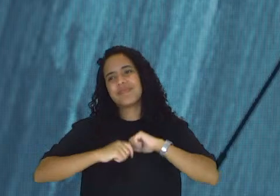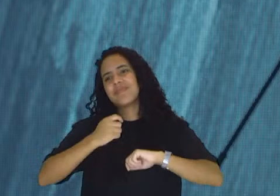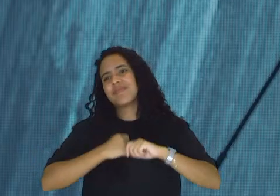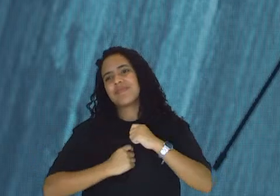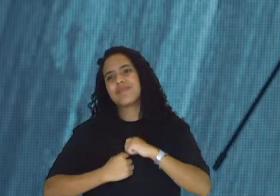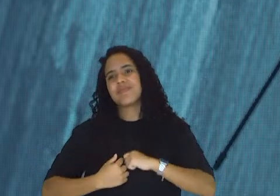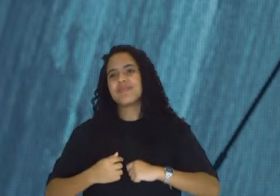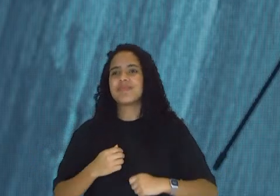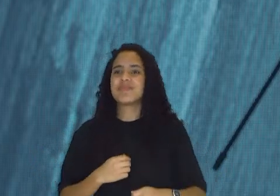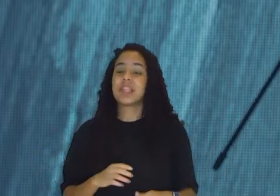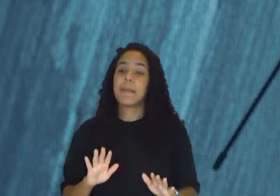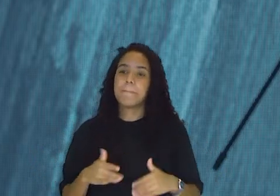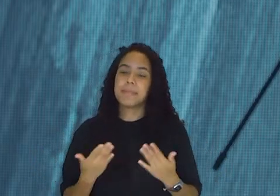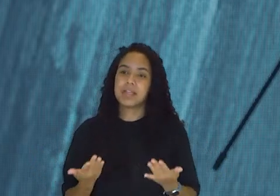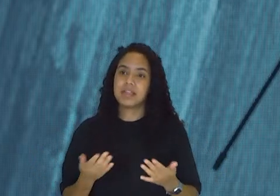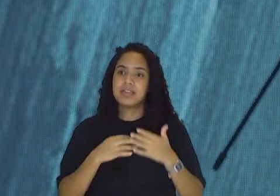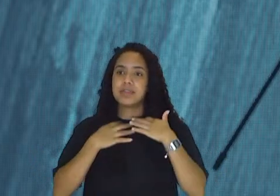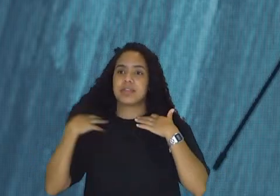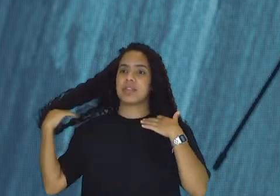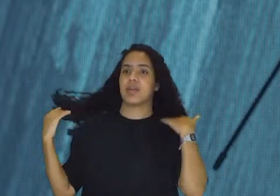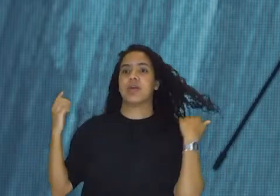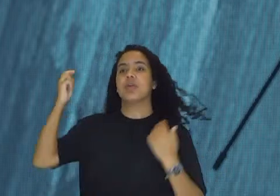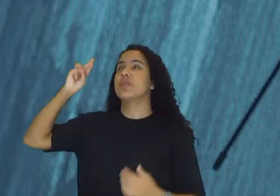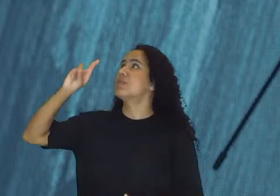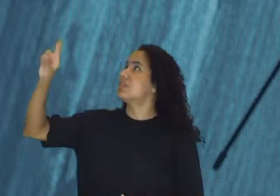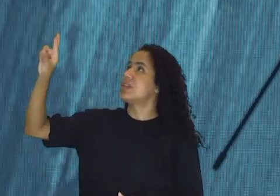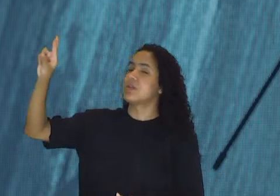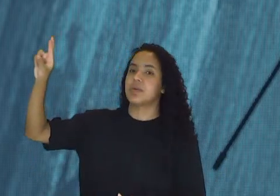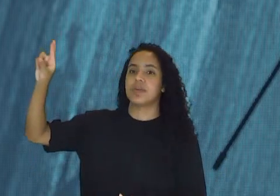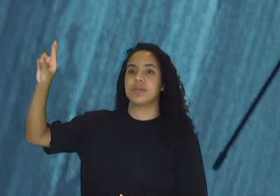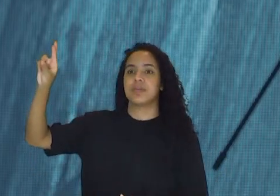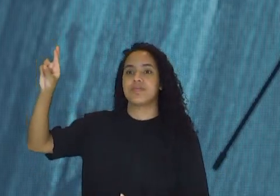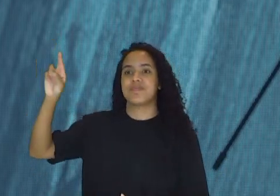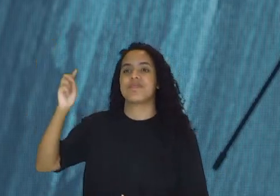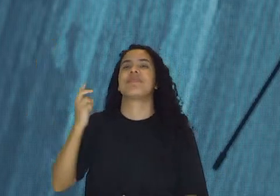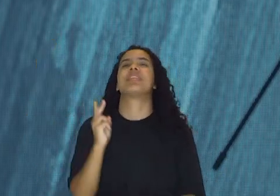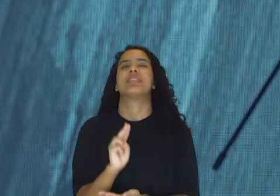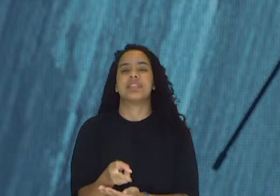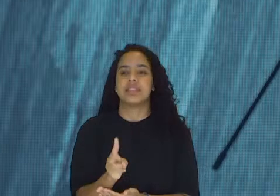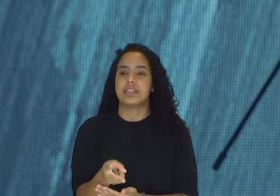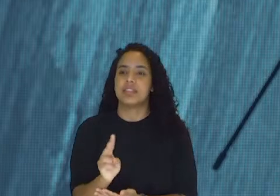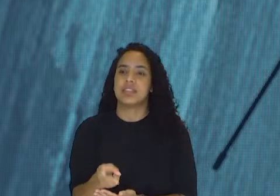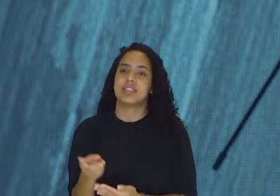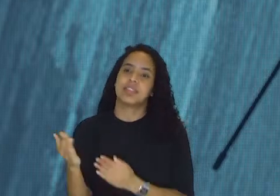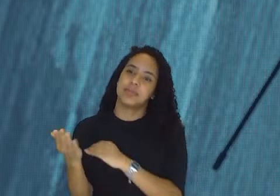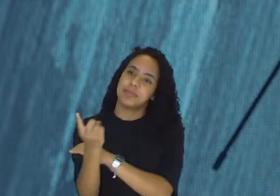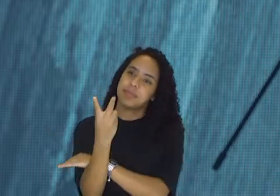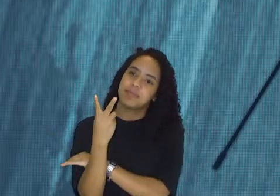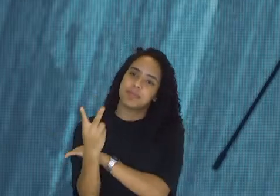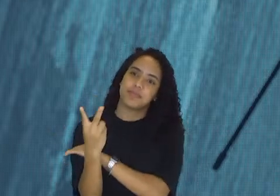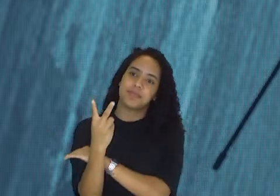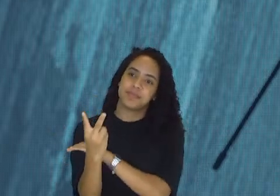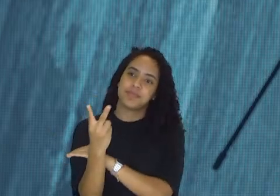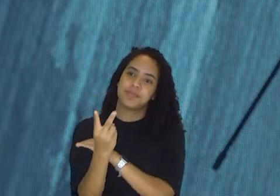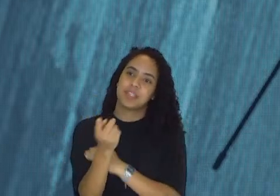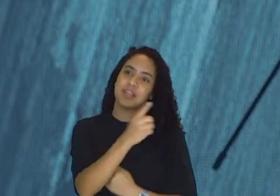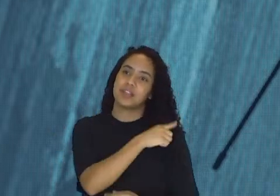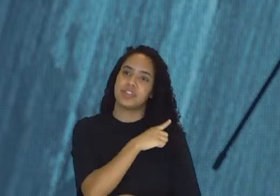O Senhor nunca tarda. Nós confiamos na sua provisão, Pai. Descansamos em